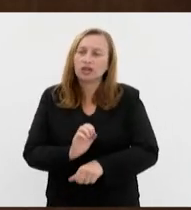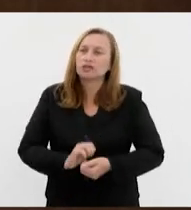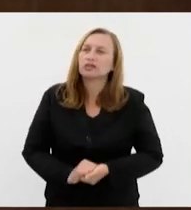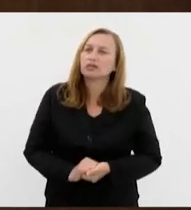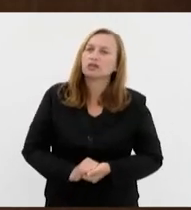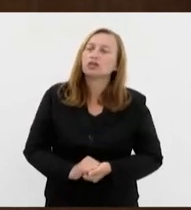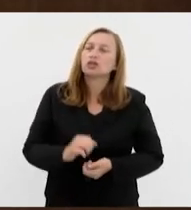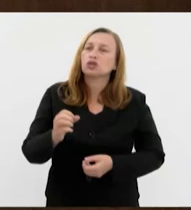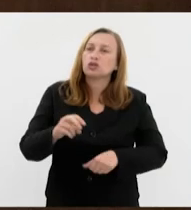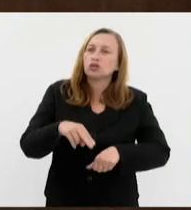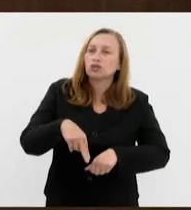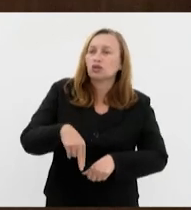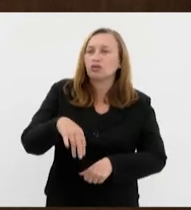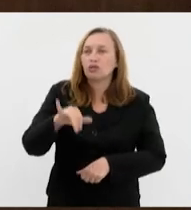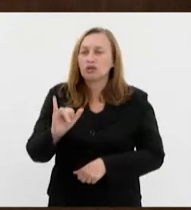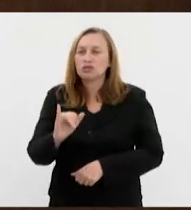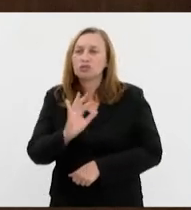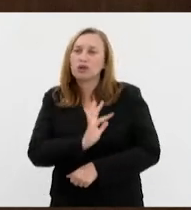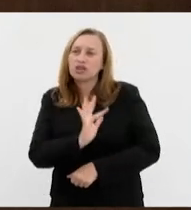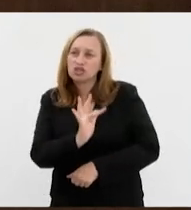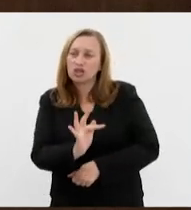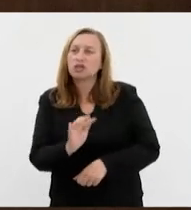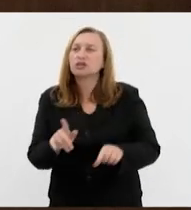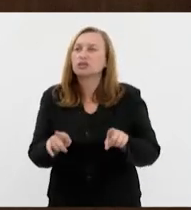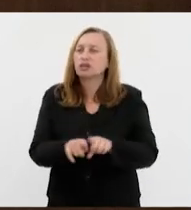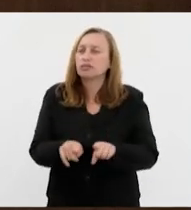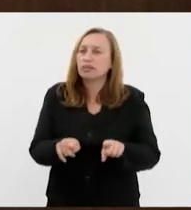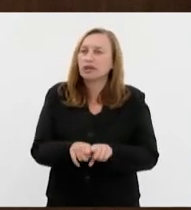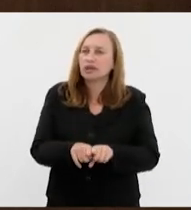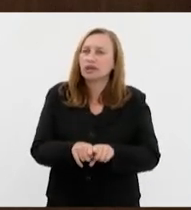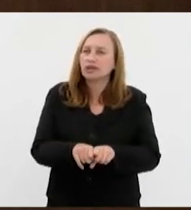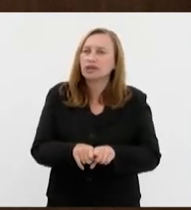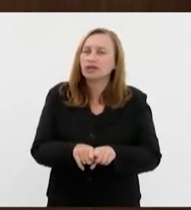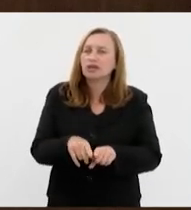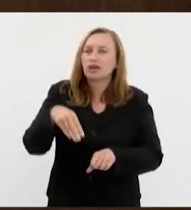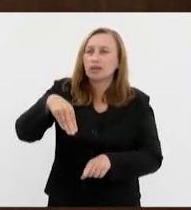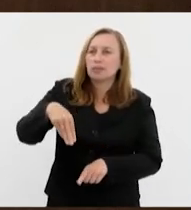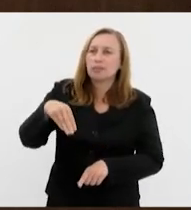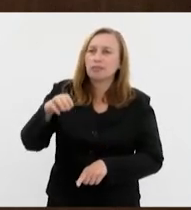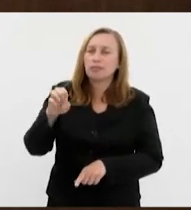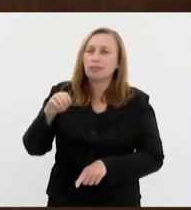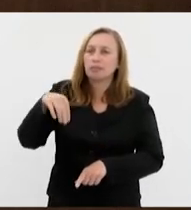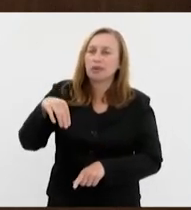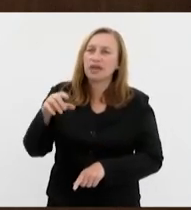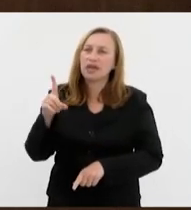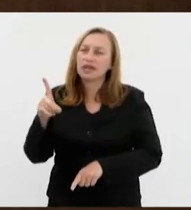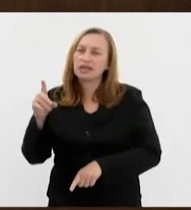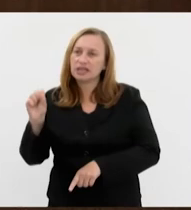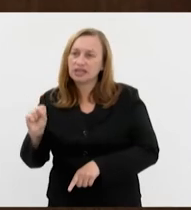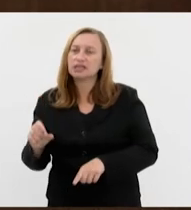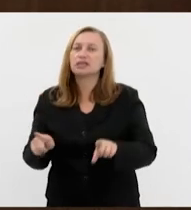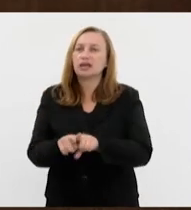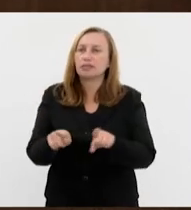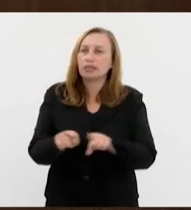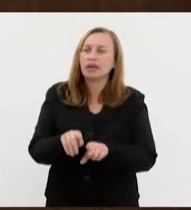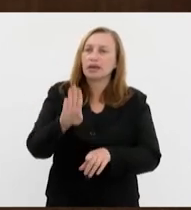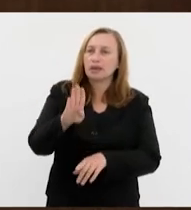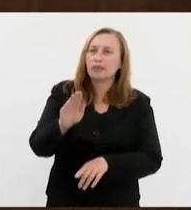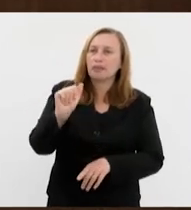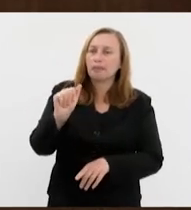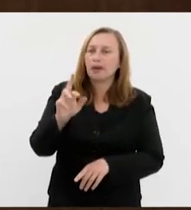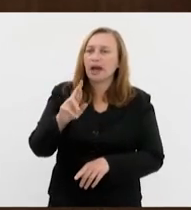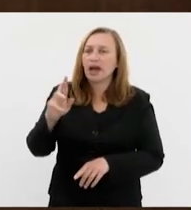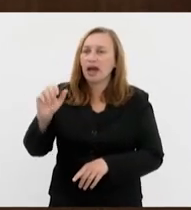Nova Iguaçu, Baixada, e também estivemos em Mendes e em Barra do Piraí, não